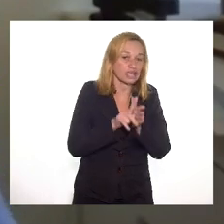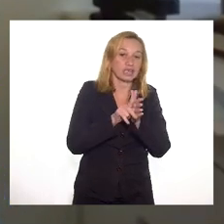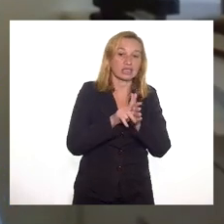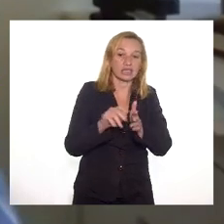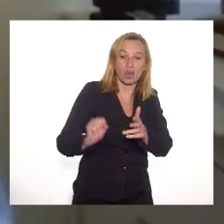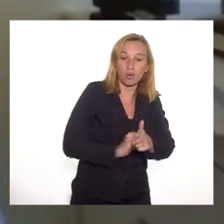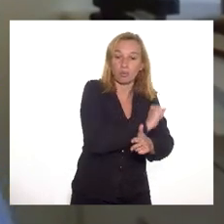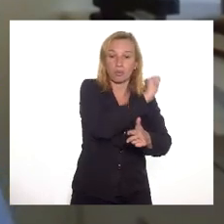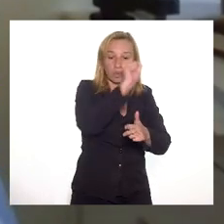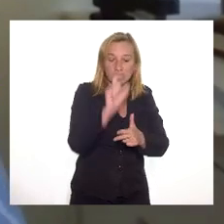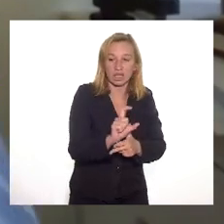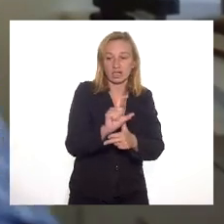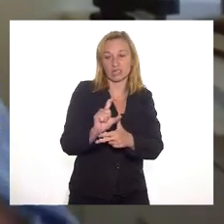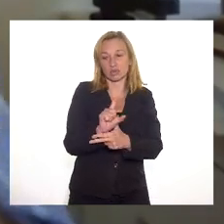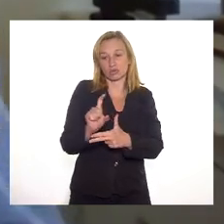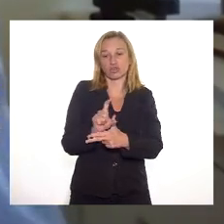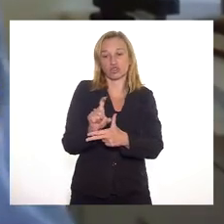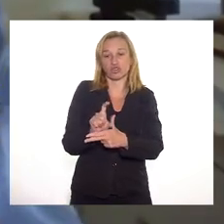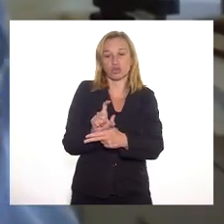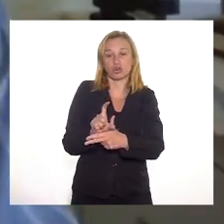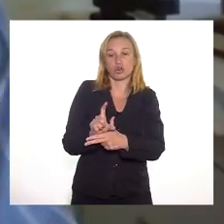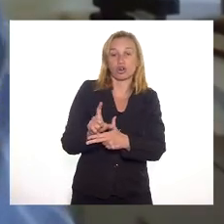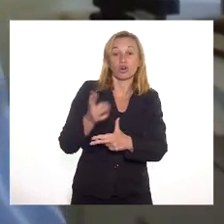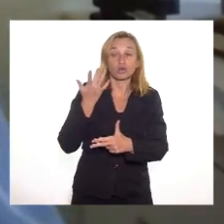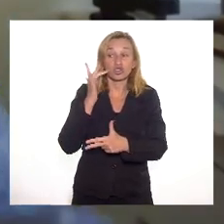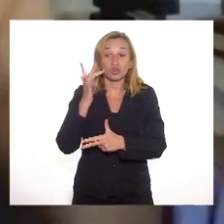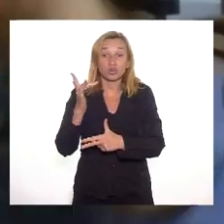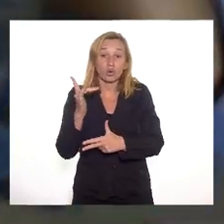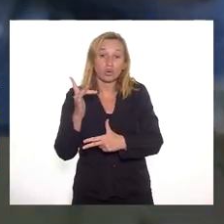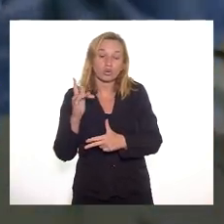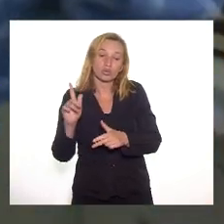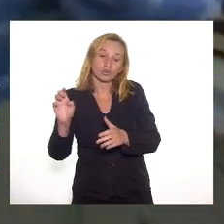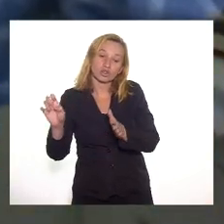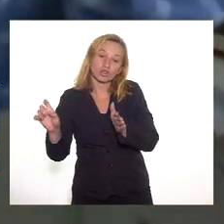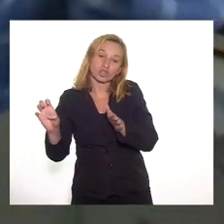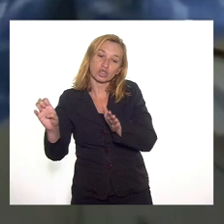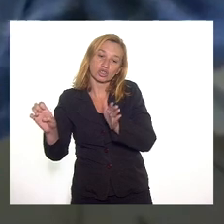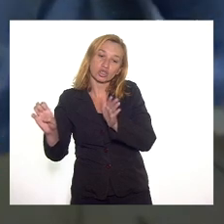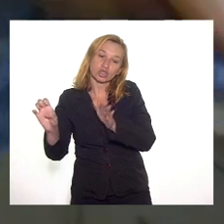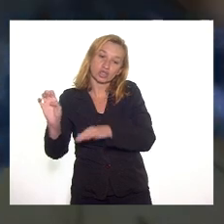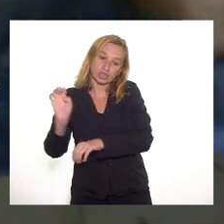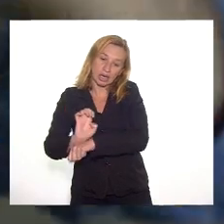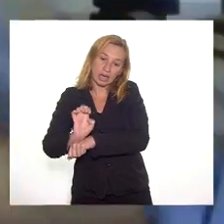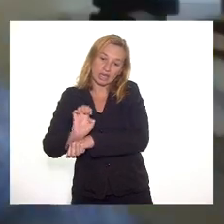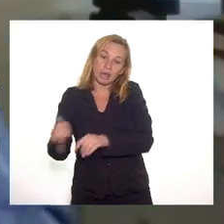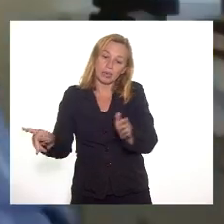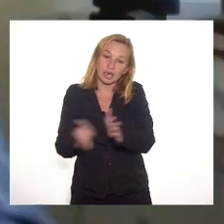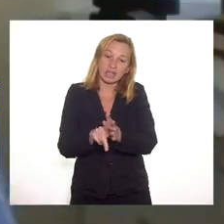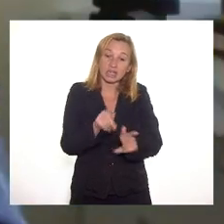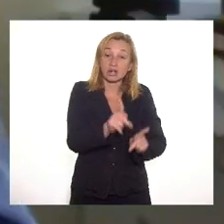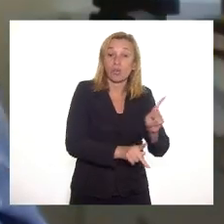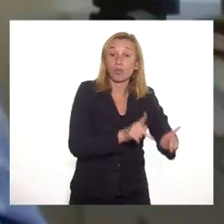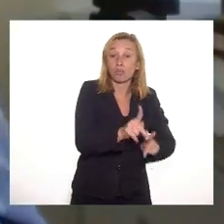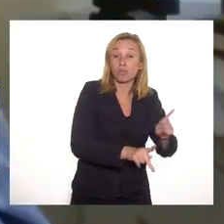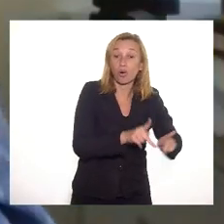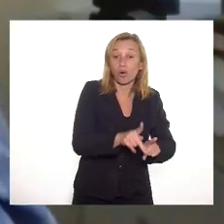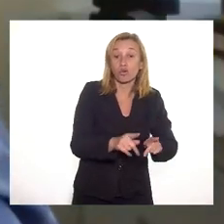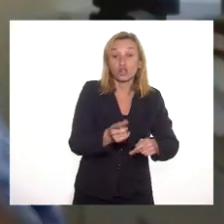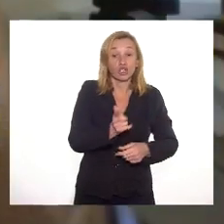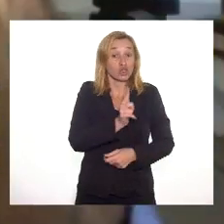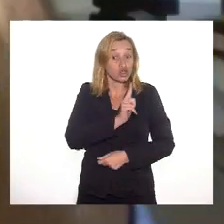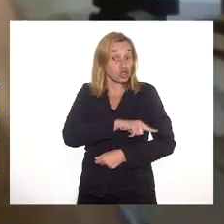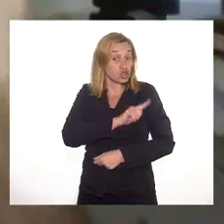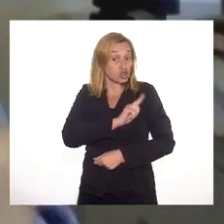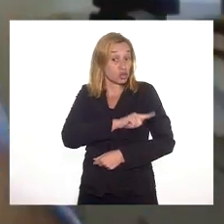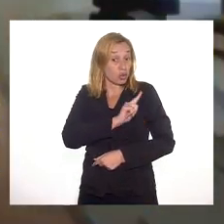poder executivo. O tesouro do Estado pertence à população fluminense. E os